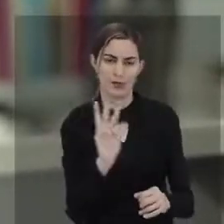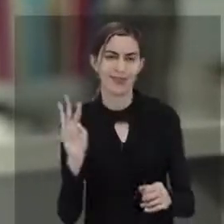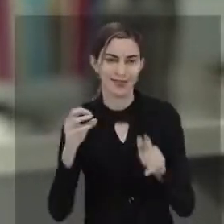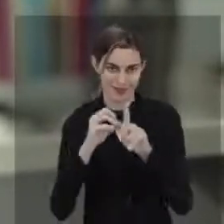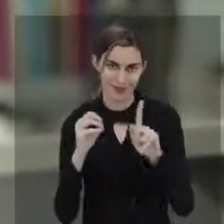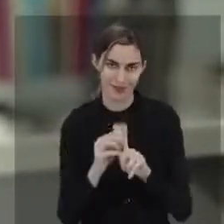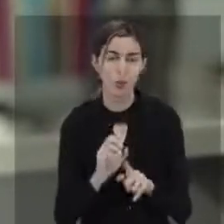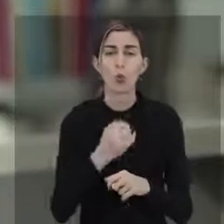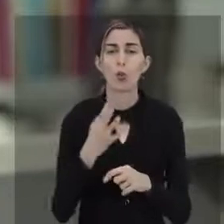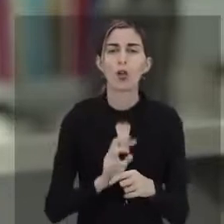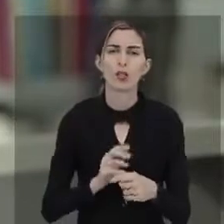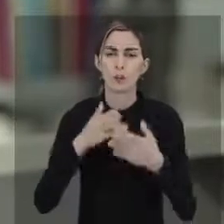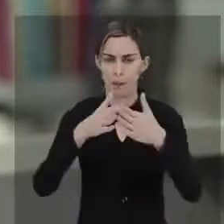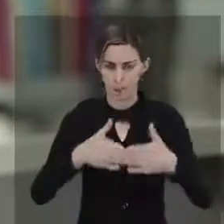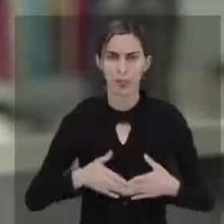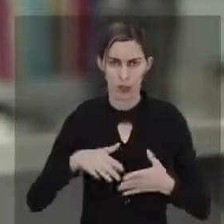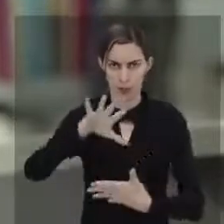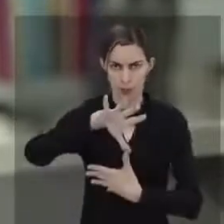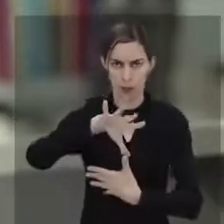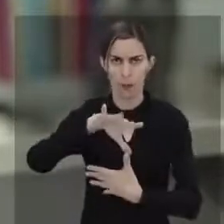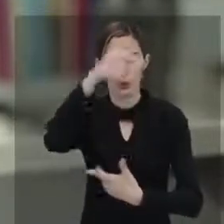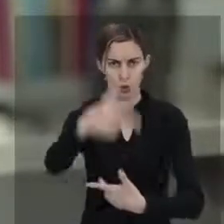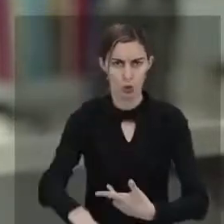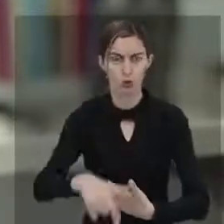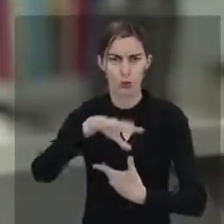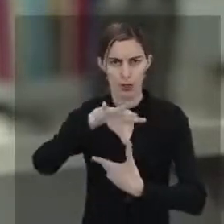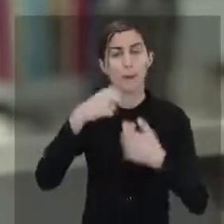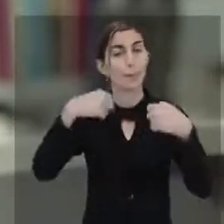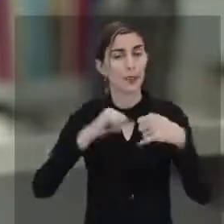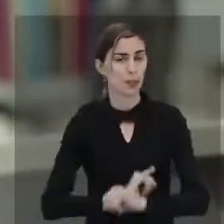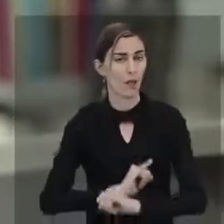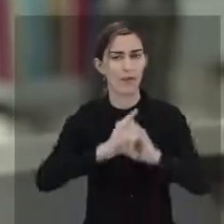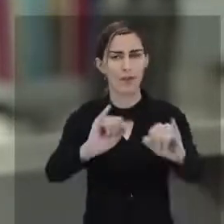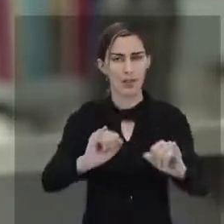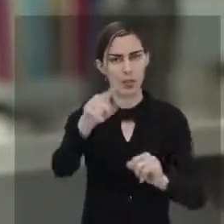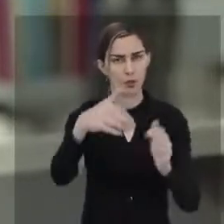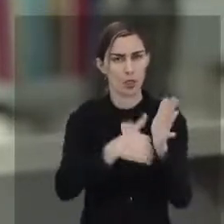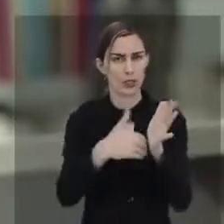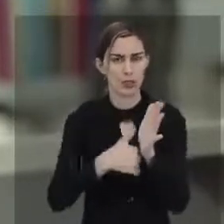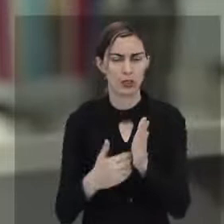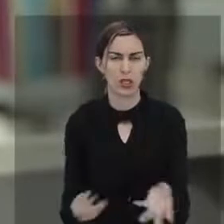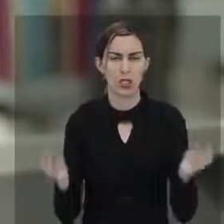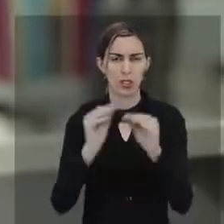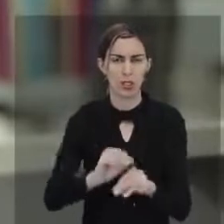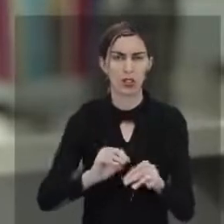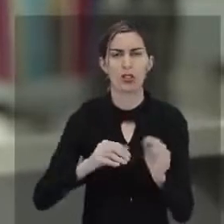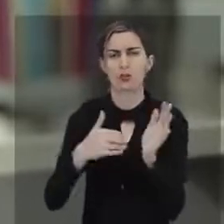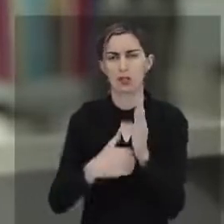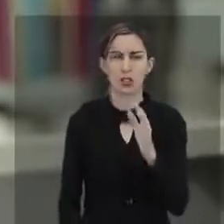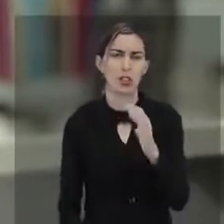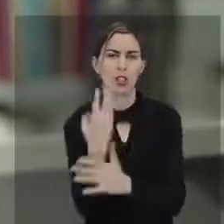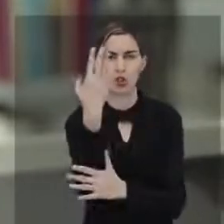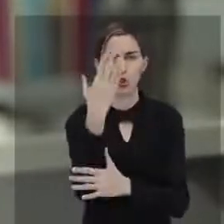certo? E quando você for requisitar um mapa para o mapa se exibir na sua aplicação, você precisa informar essa chave aí que você criou no site da